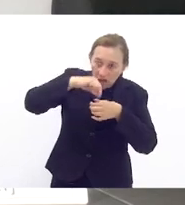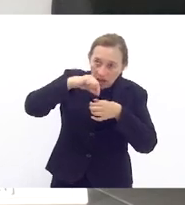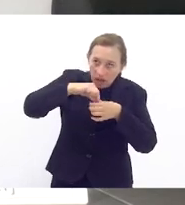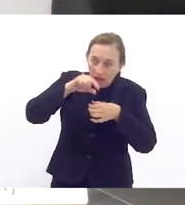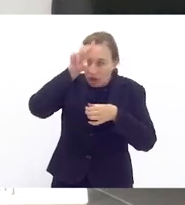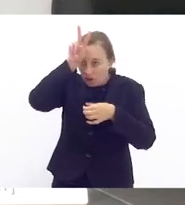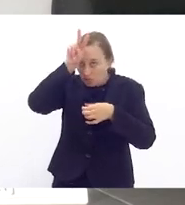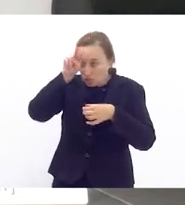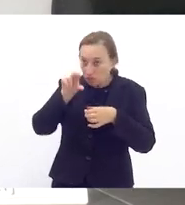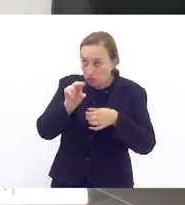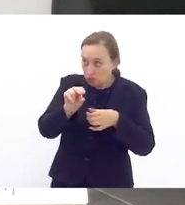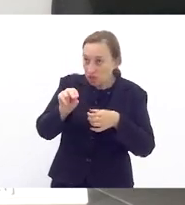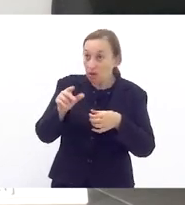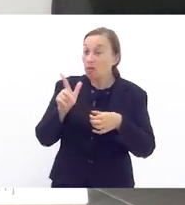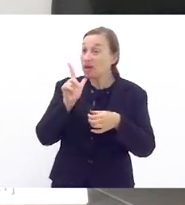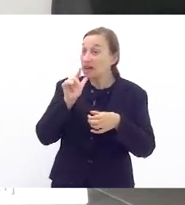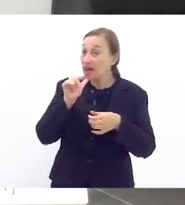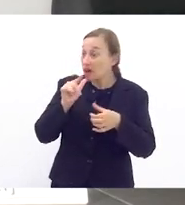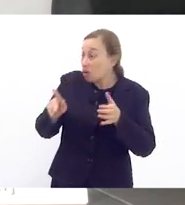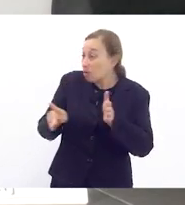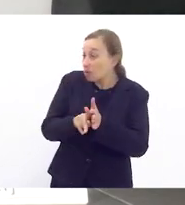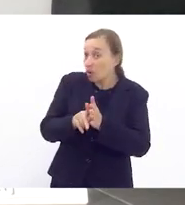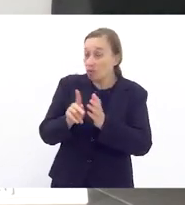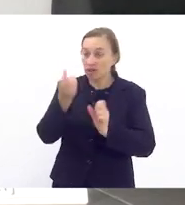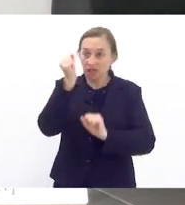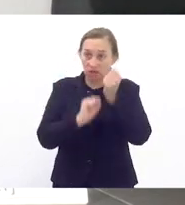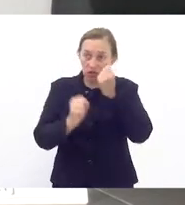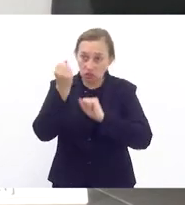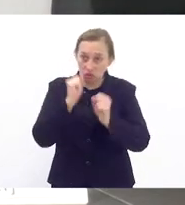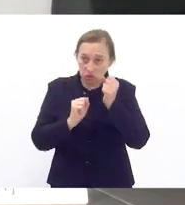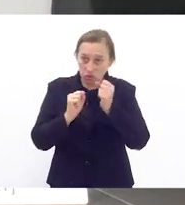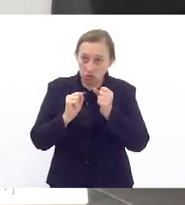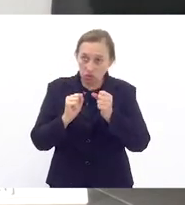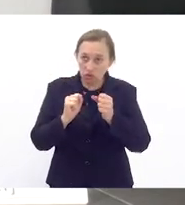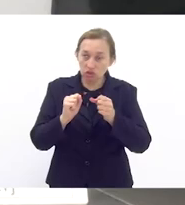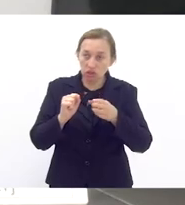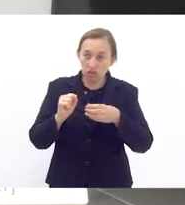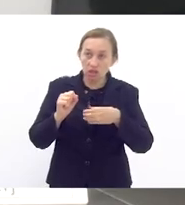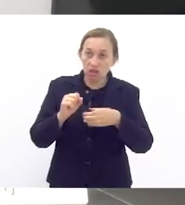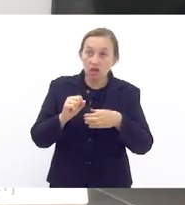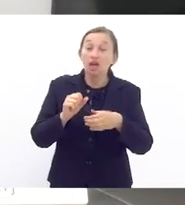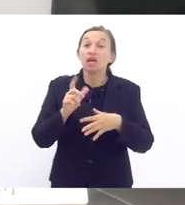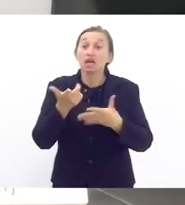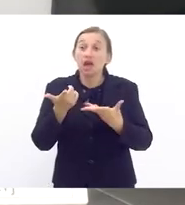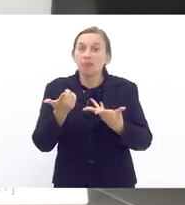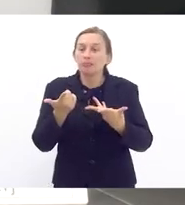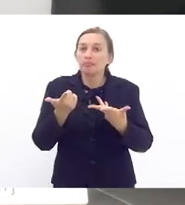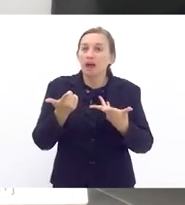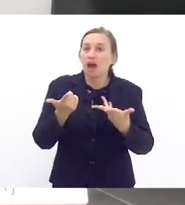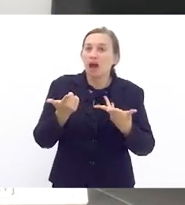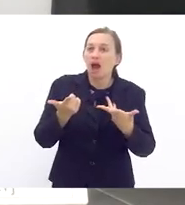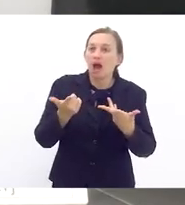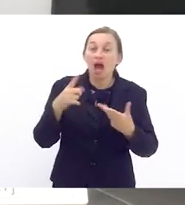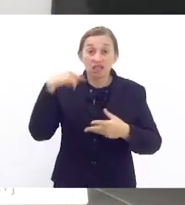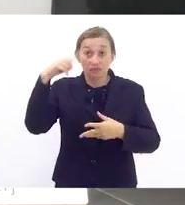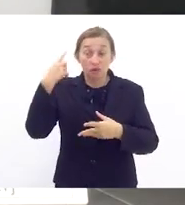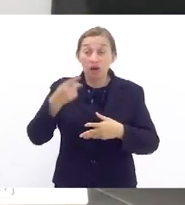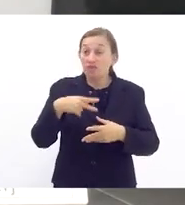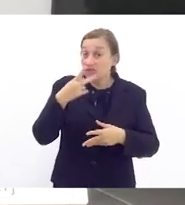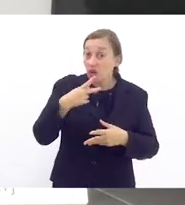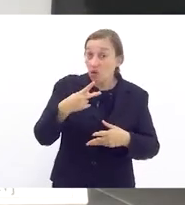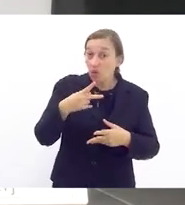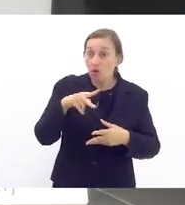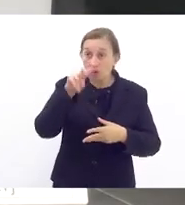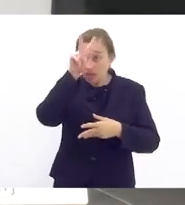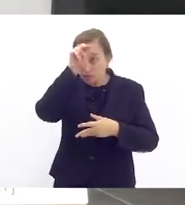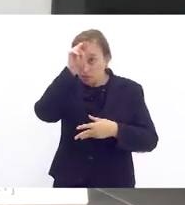nesse caso, era a água da indústria, colocaram a formiga inteira, e a advogada tentou me mostrar que a formiga estava inteira, foi isso que foi contra ela, porque a água entrava sob alta